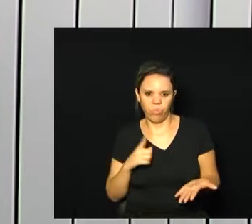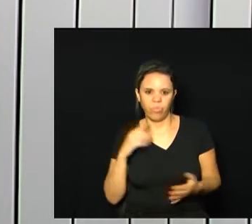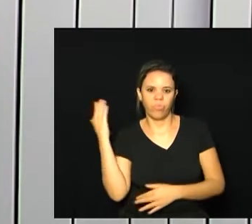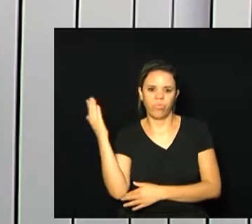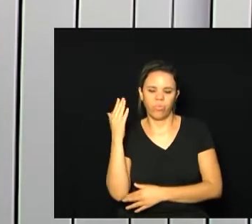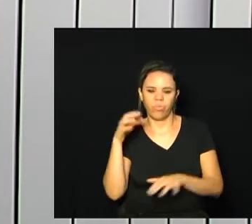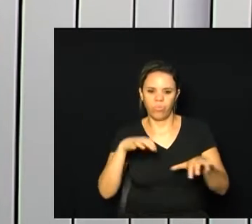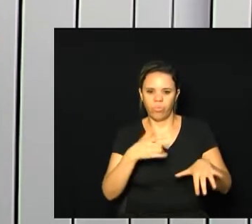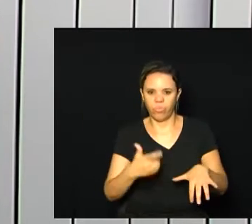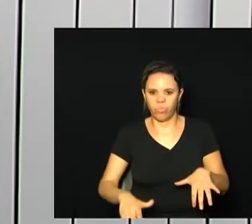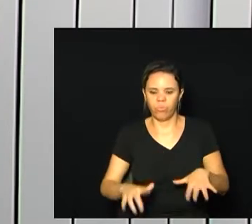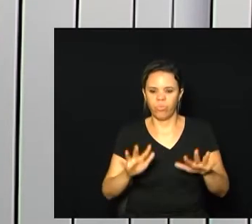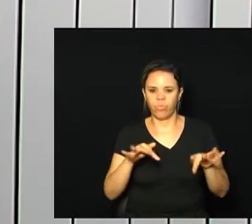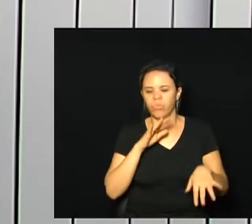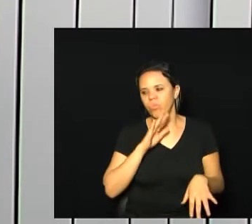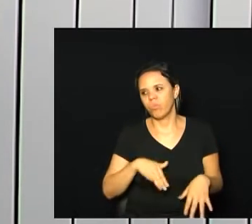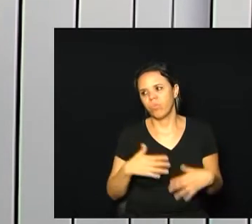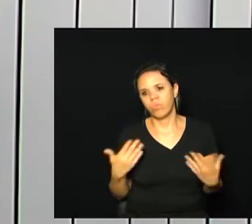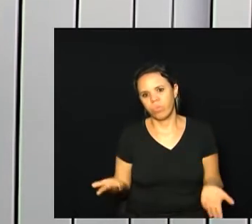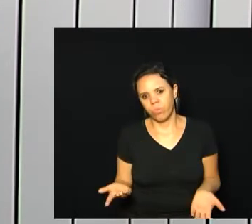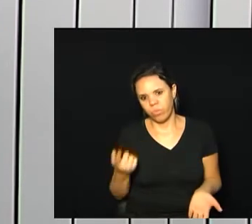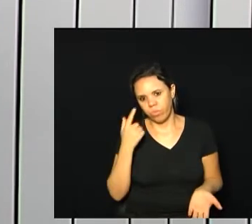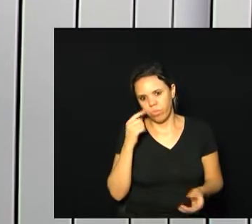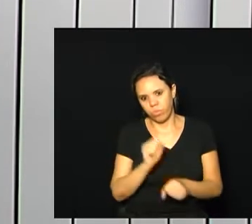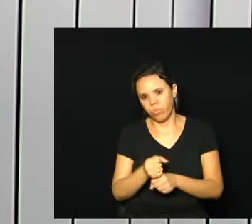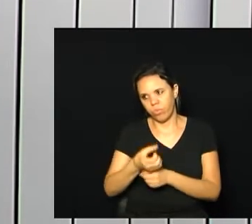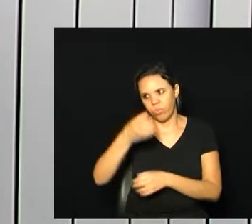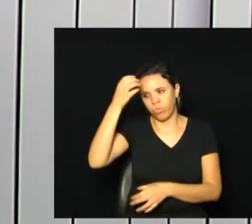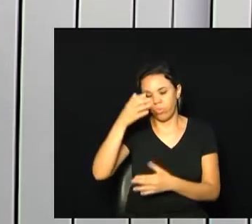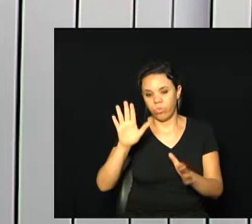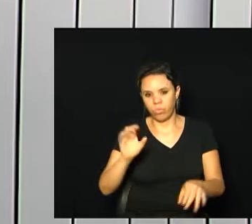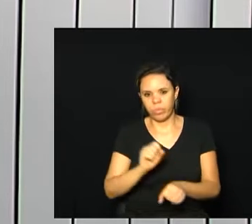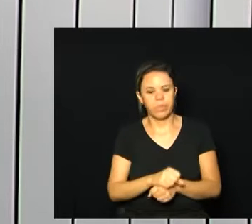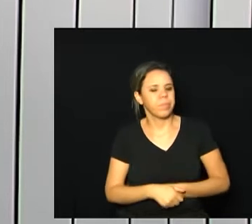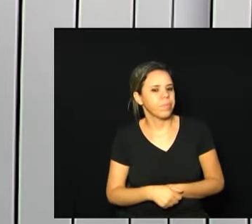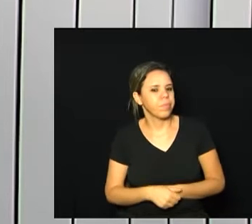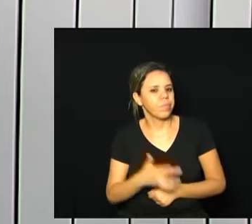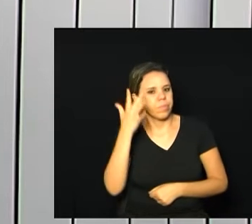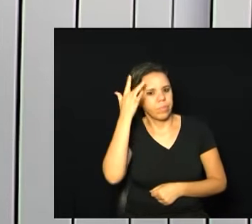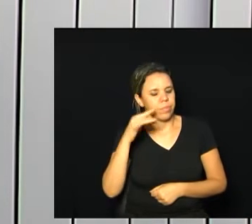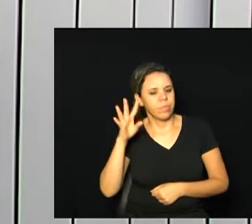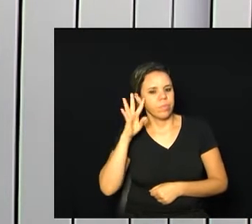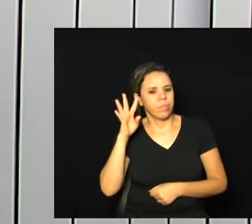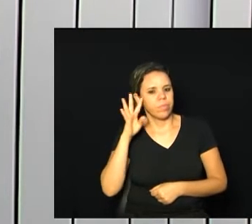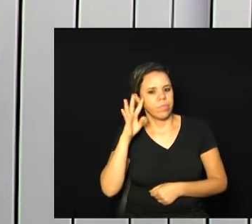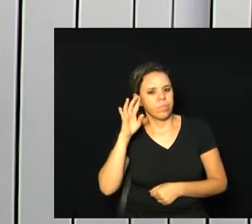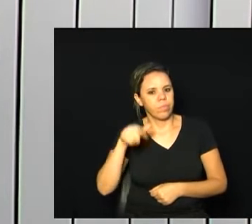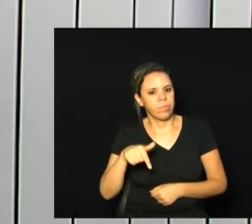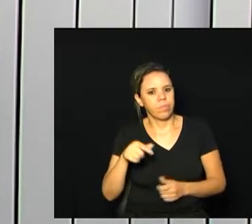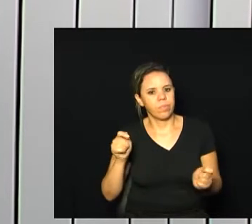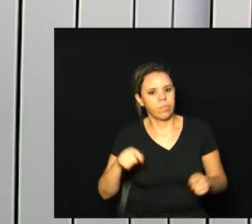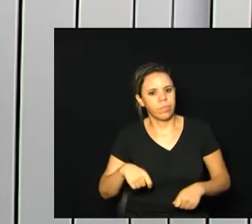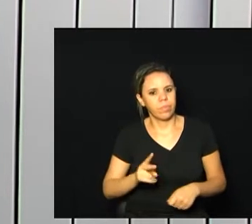previsão de mais chuva para o fim da tarde, então guarda-chuva aberto, viu? Para amanhã, quarta-feira, essa